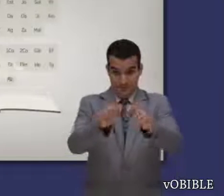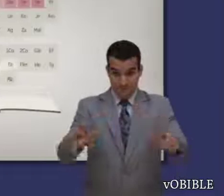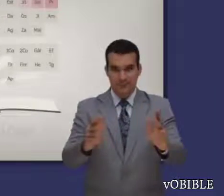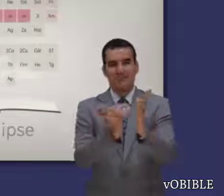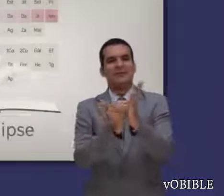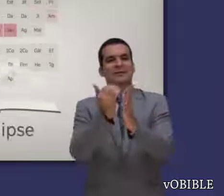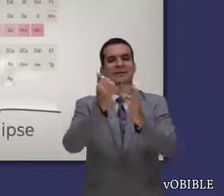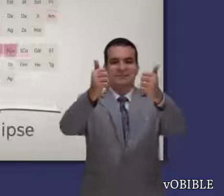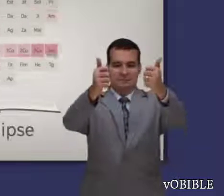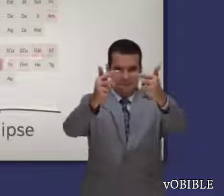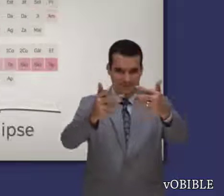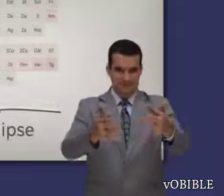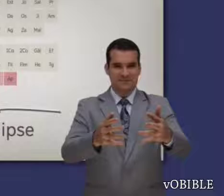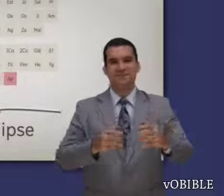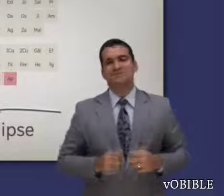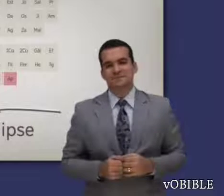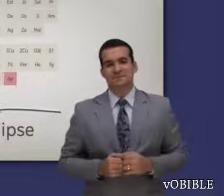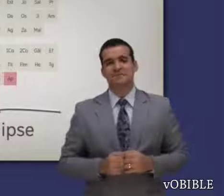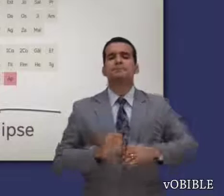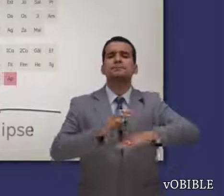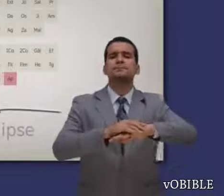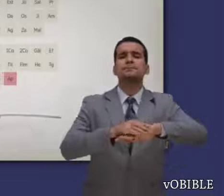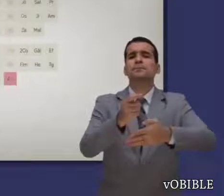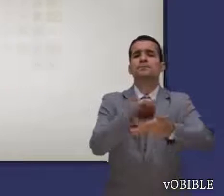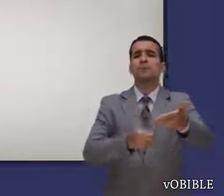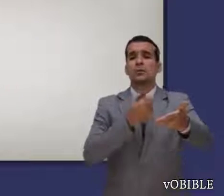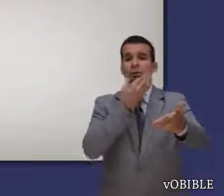Uma introdução ao livro de Apocalipse.